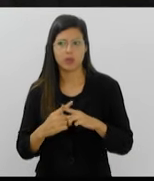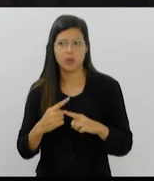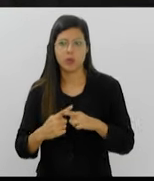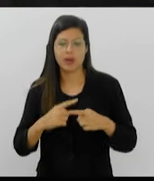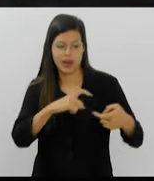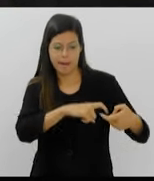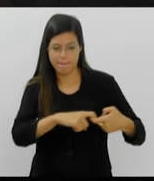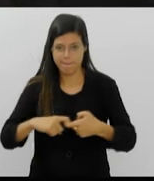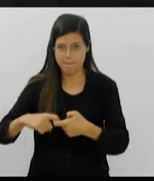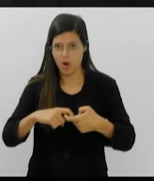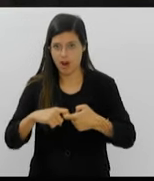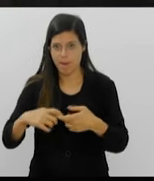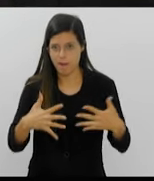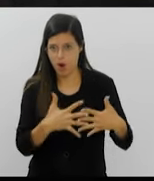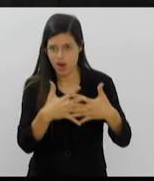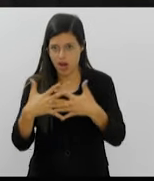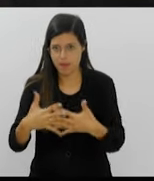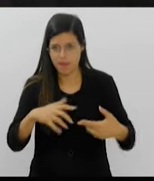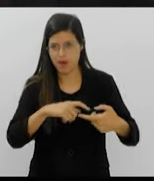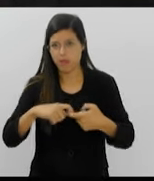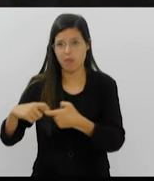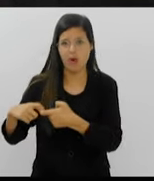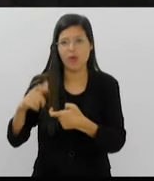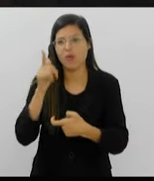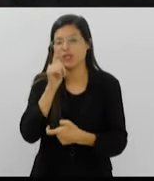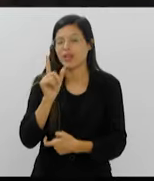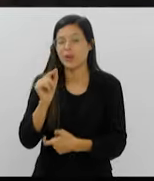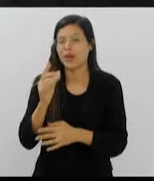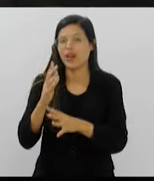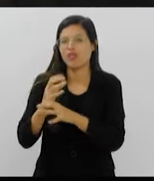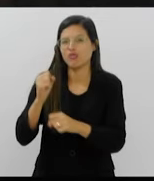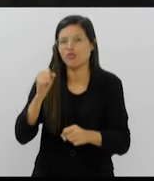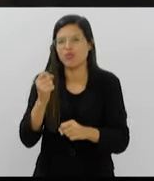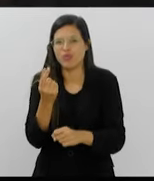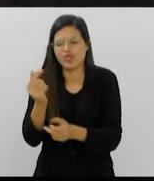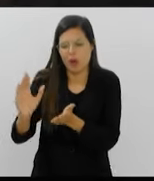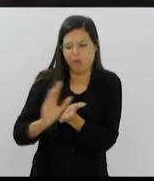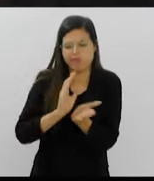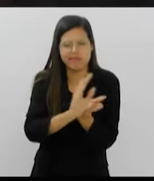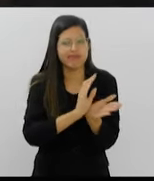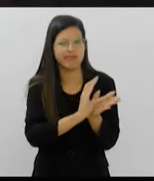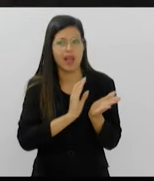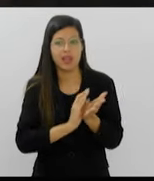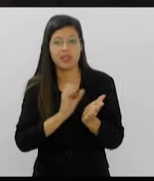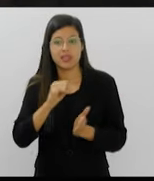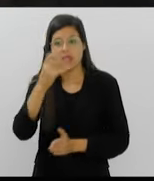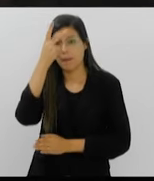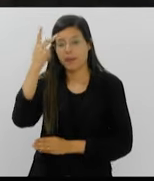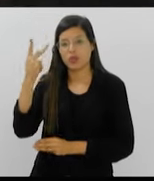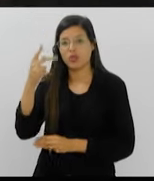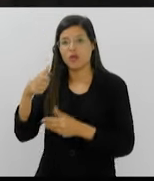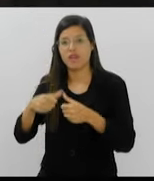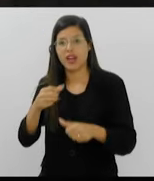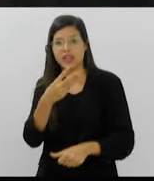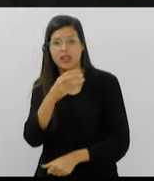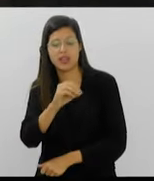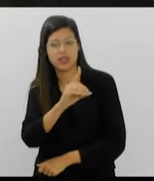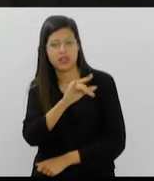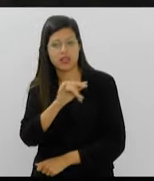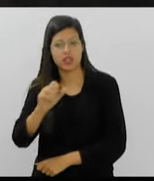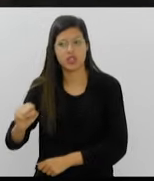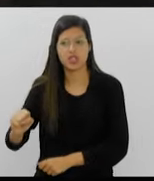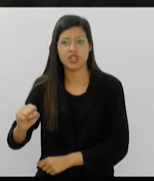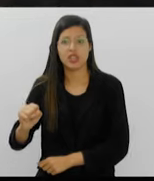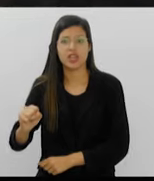reboca, mais lucra. Se ele rebocar 10 motos e as pessoas ficarem 30 dias sem lá retirar suas motos ou seus carros, eles